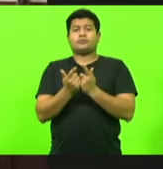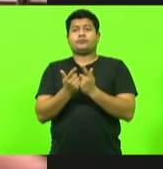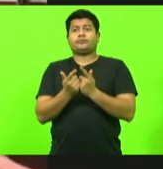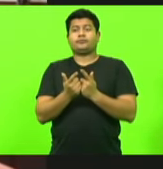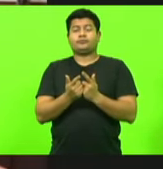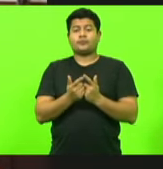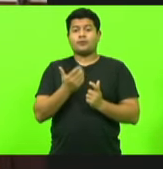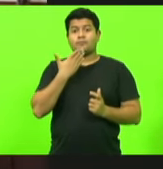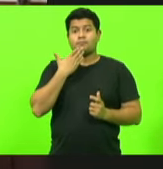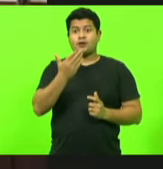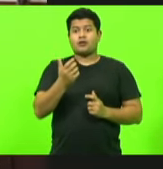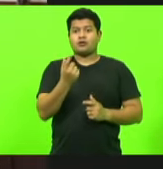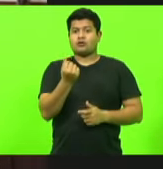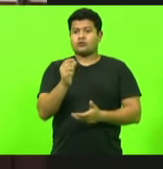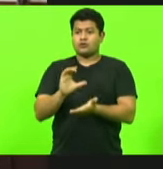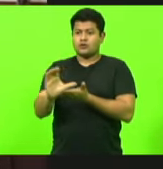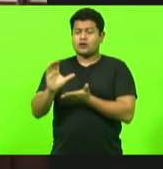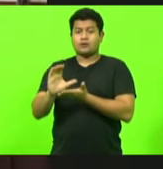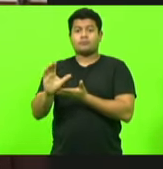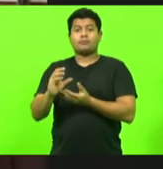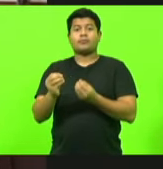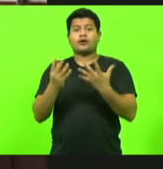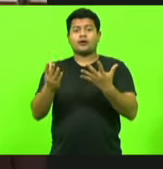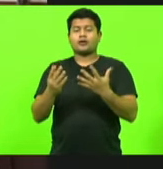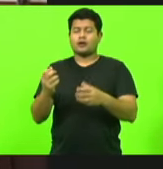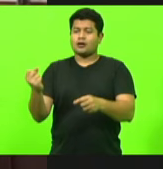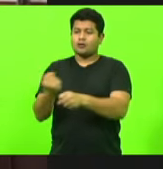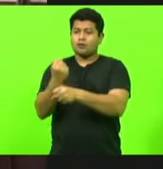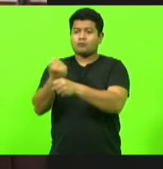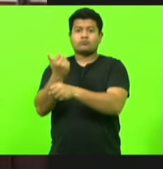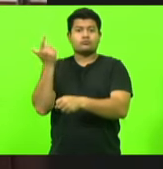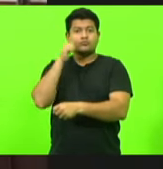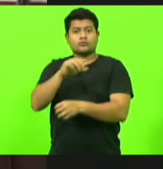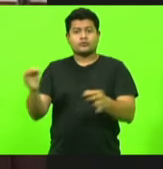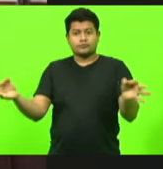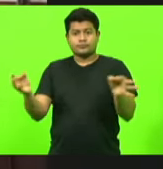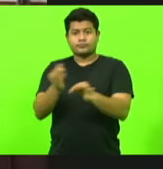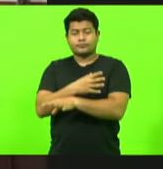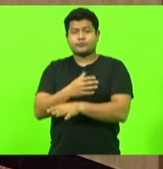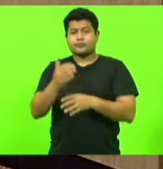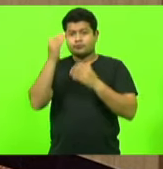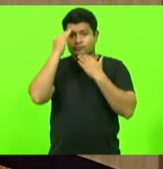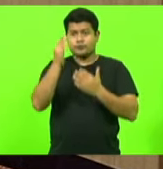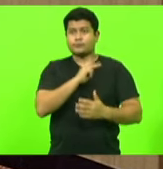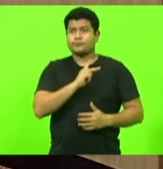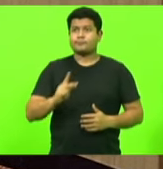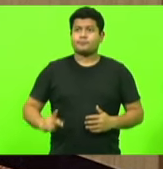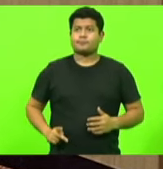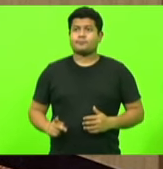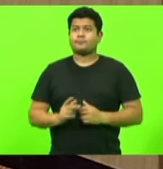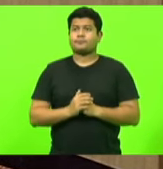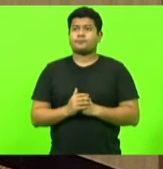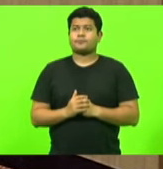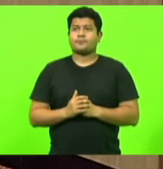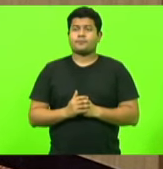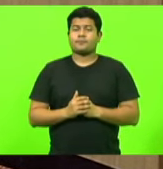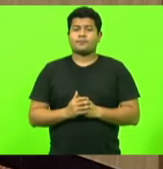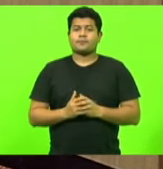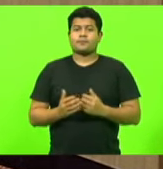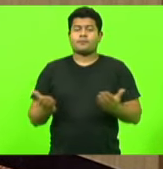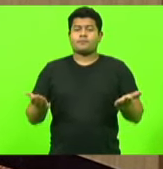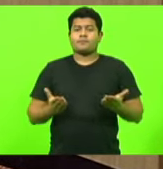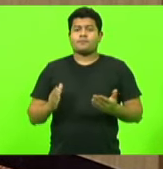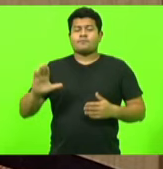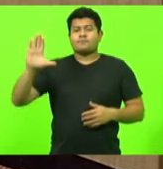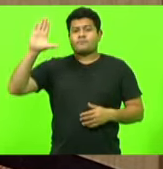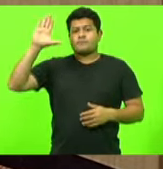colocar dinheiro para que não falte recurso para terminar 470. Muito obrigado, senhor presidente, senhores deputados. Senhor presidente,